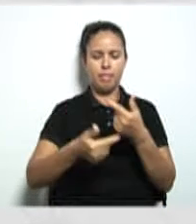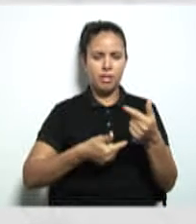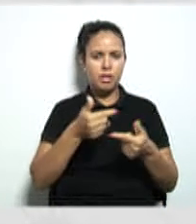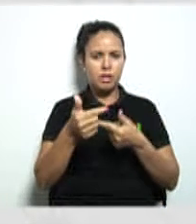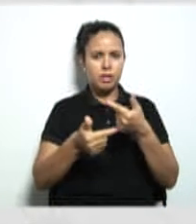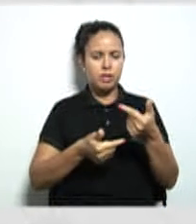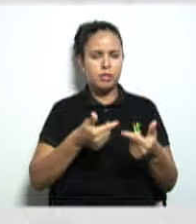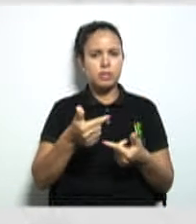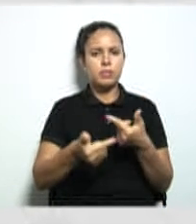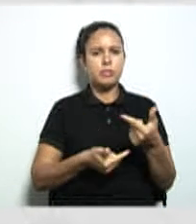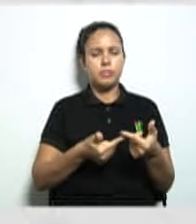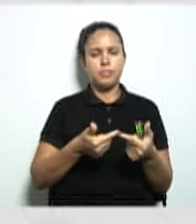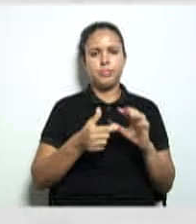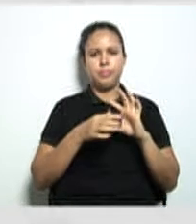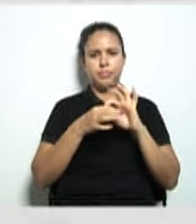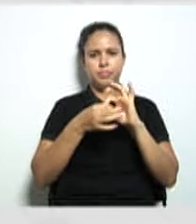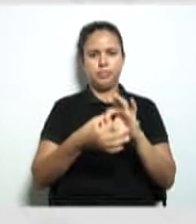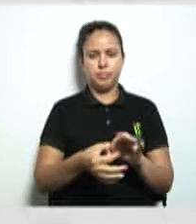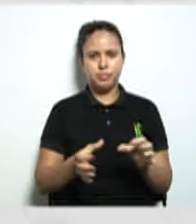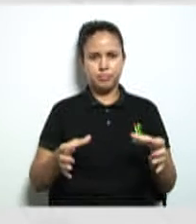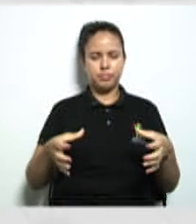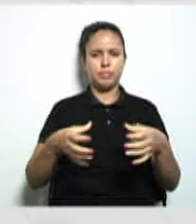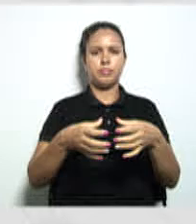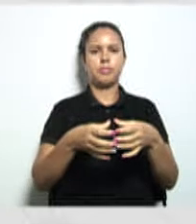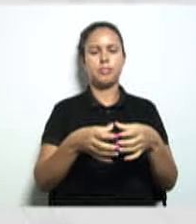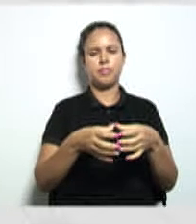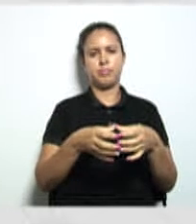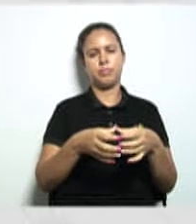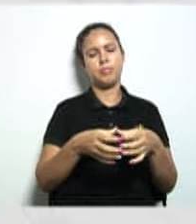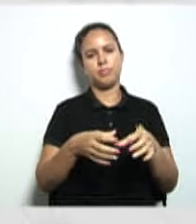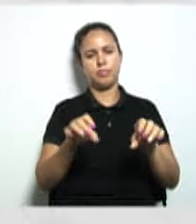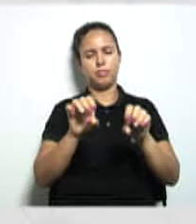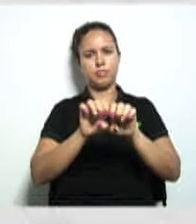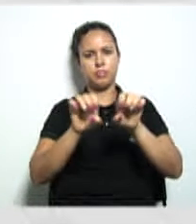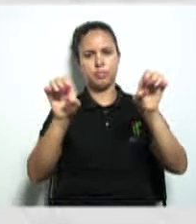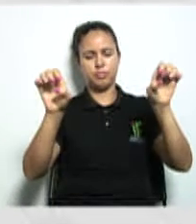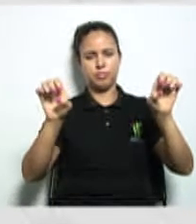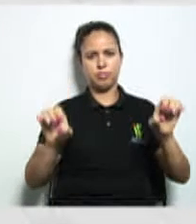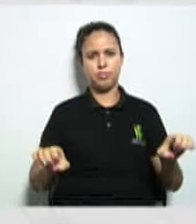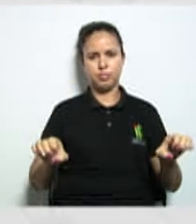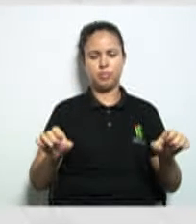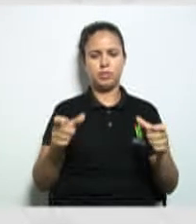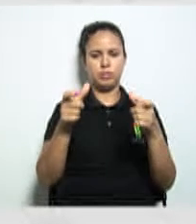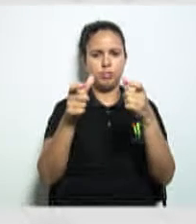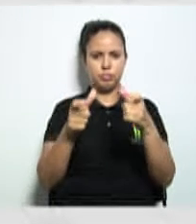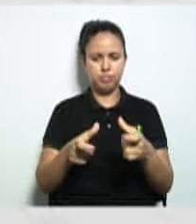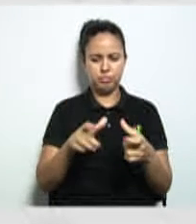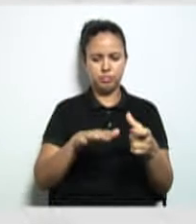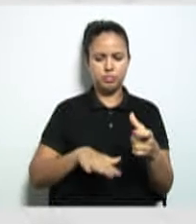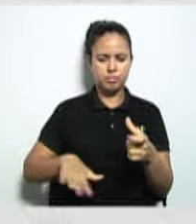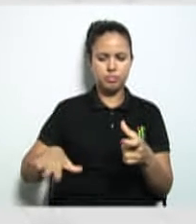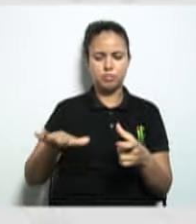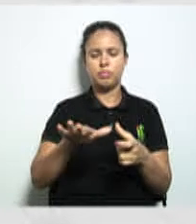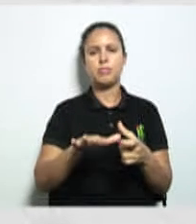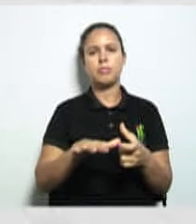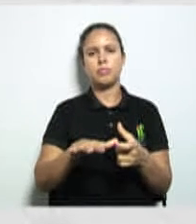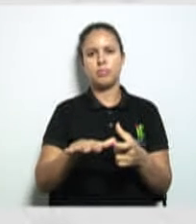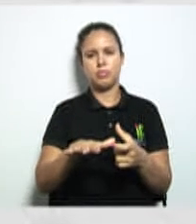trabalhando em conjunto através das estruturas locais,